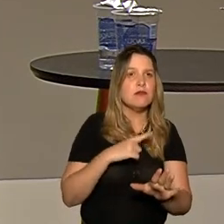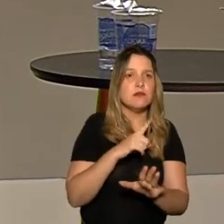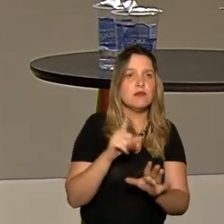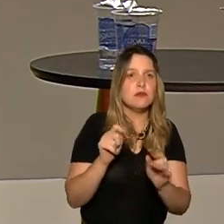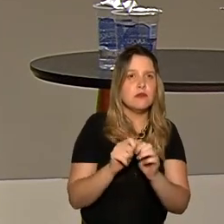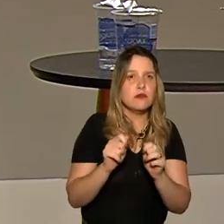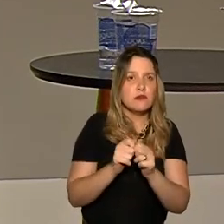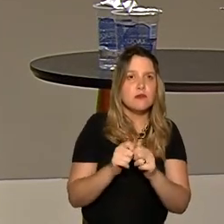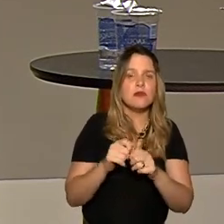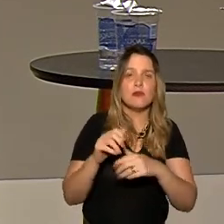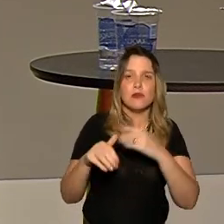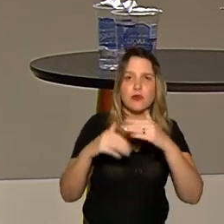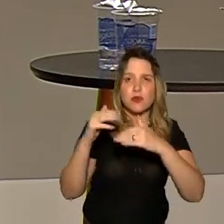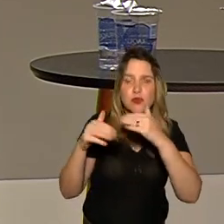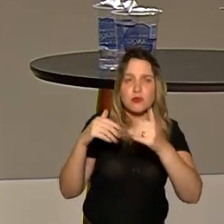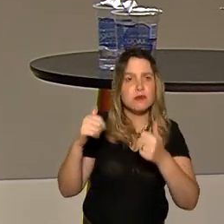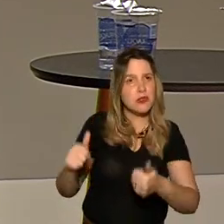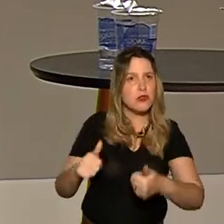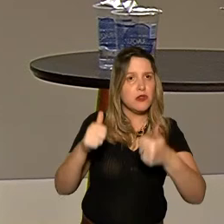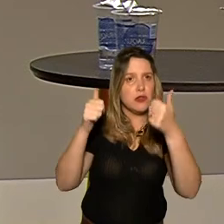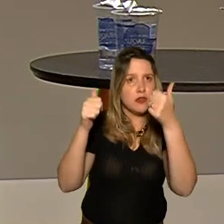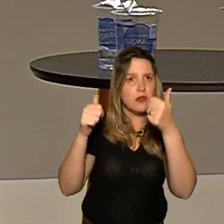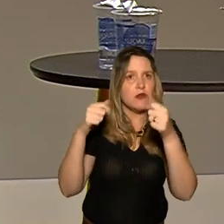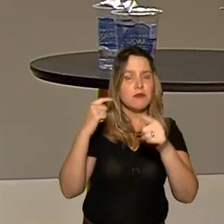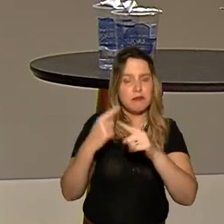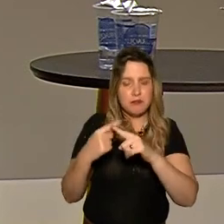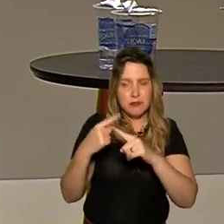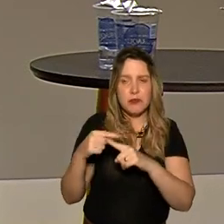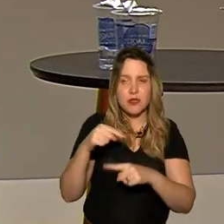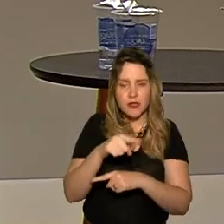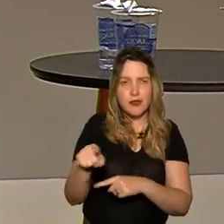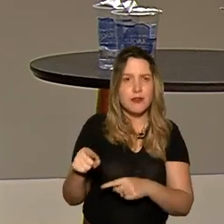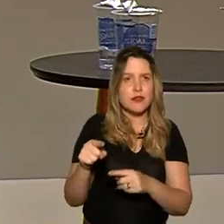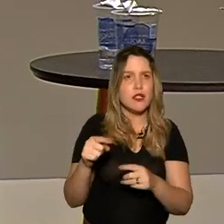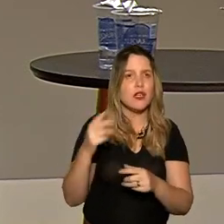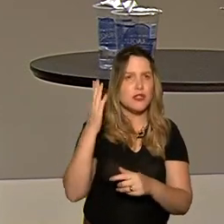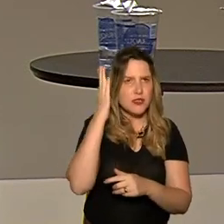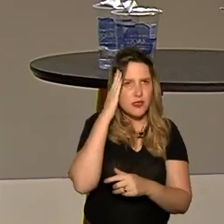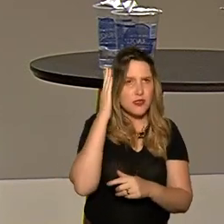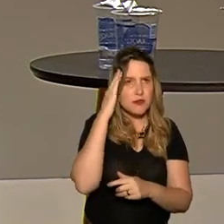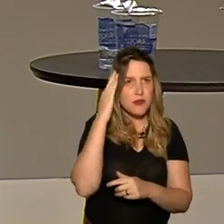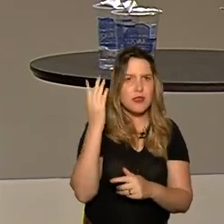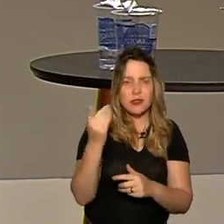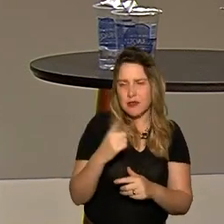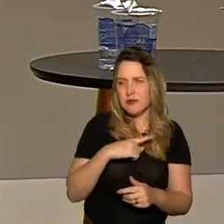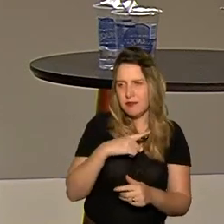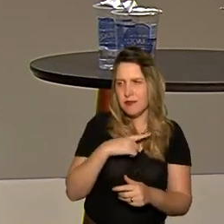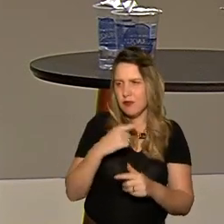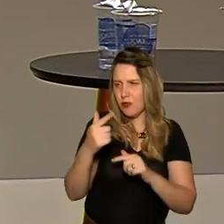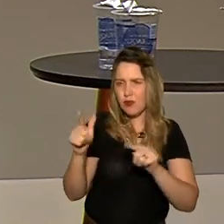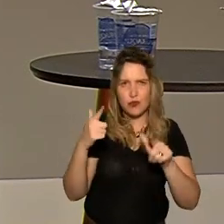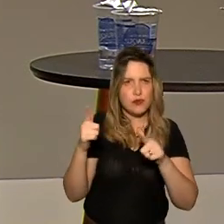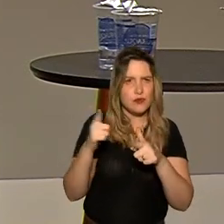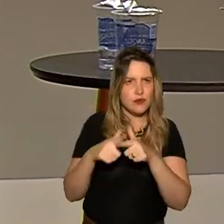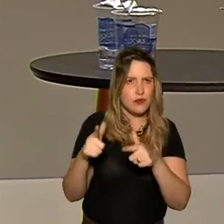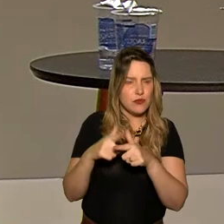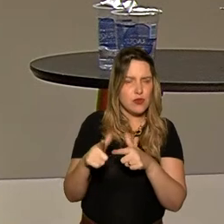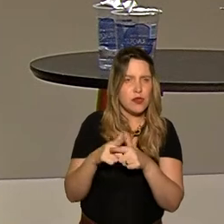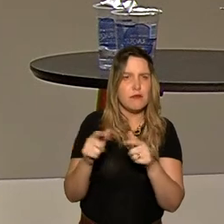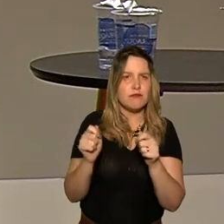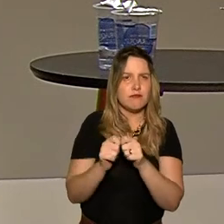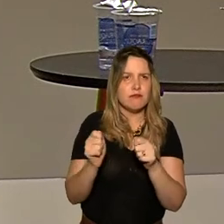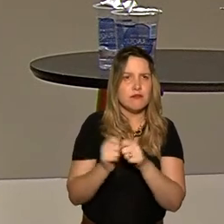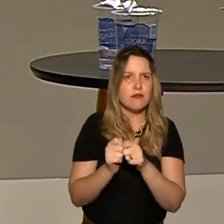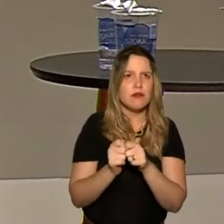série de demandas estavam subjacentes uma delas é poder acessar os serviços públicos de modo que o de fato